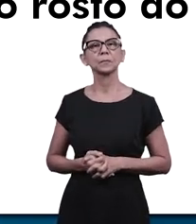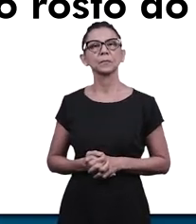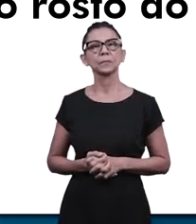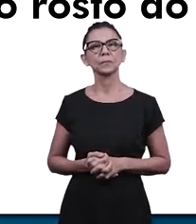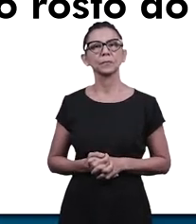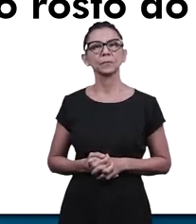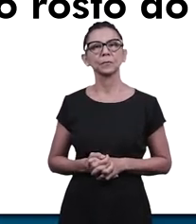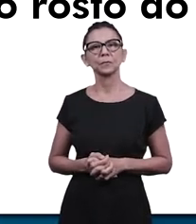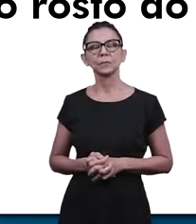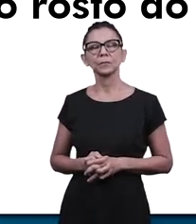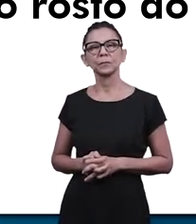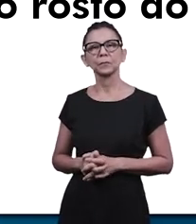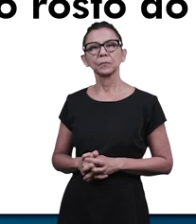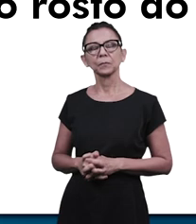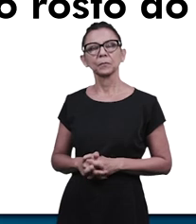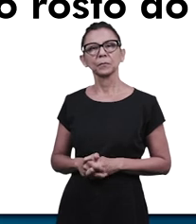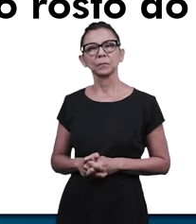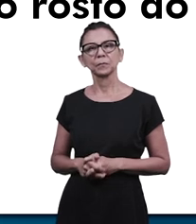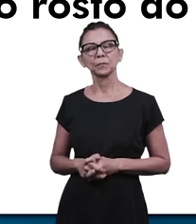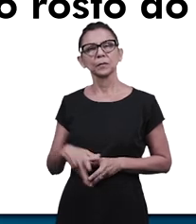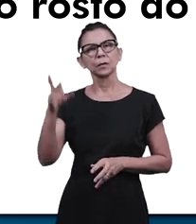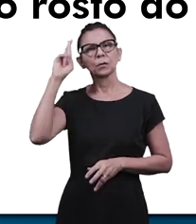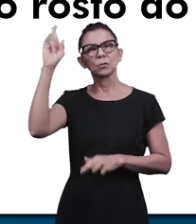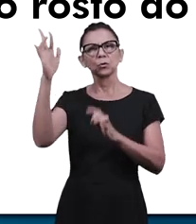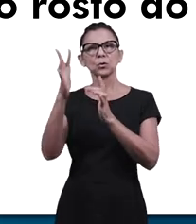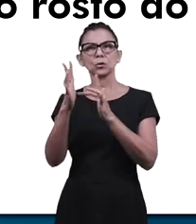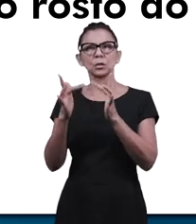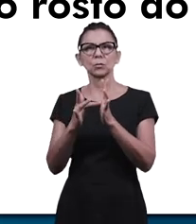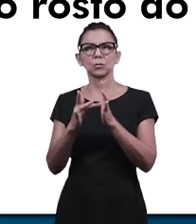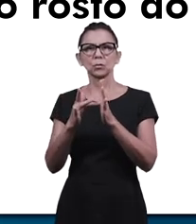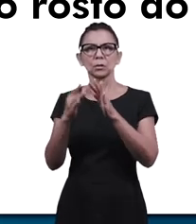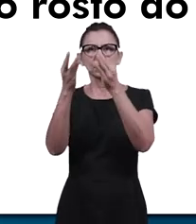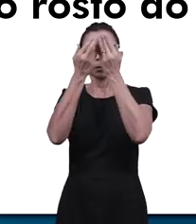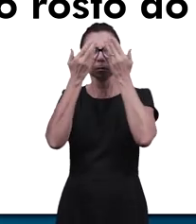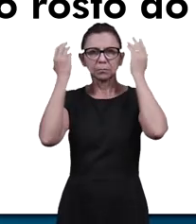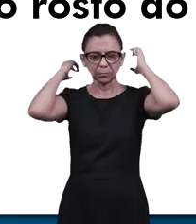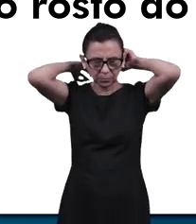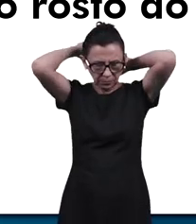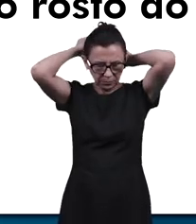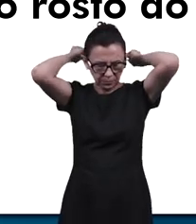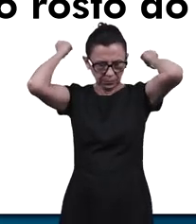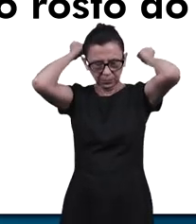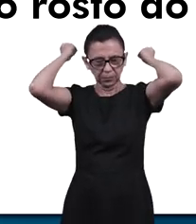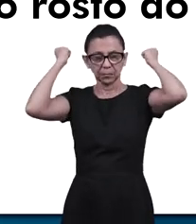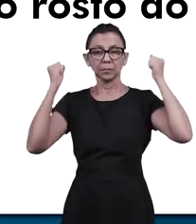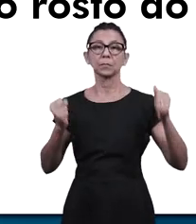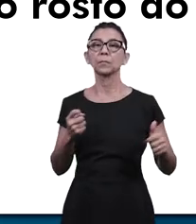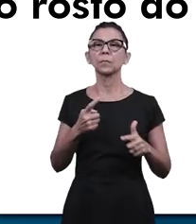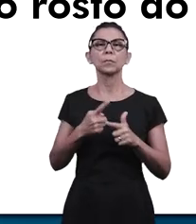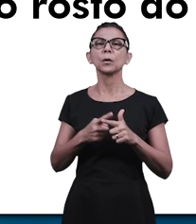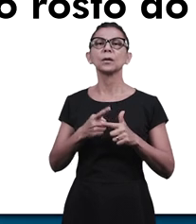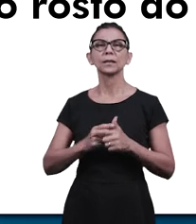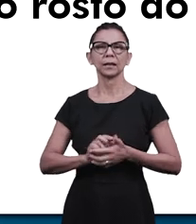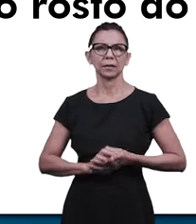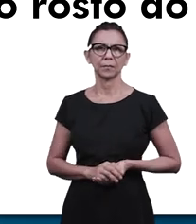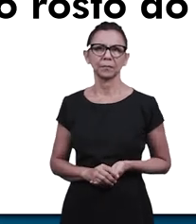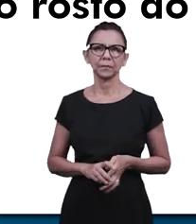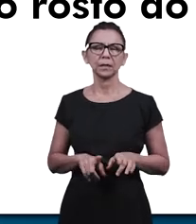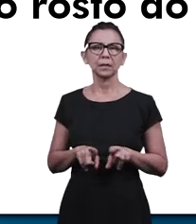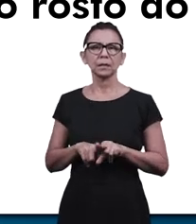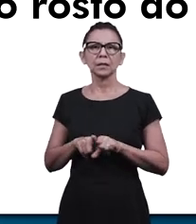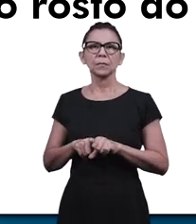por que vendaram os olhos do Senhor Jesus? Depois a pergunta B, por que bateram